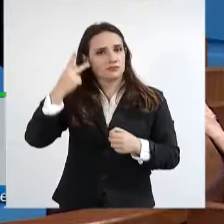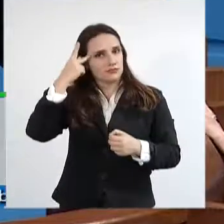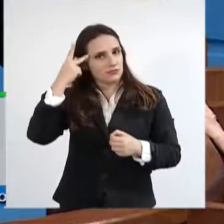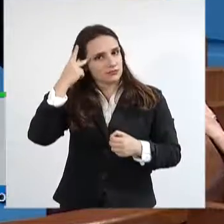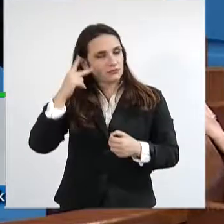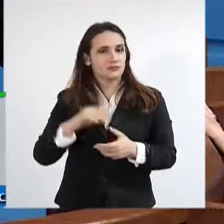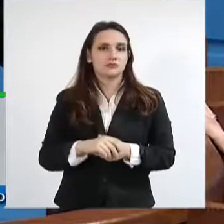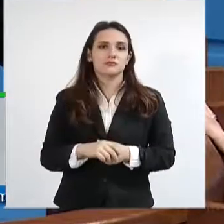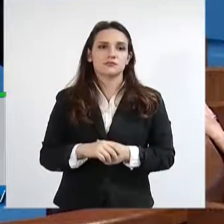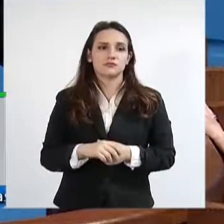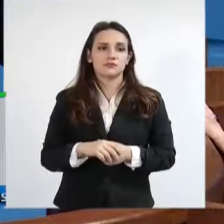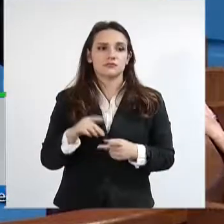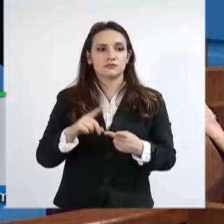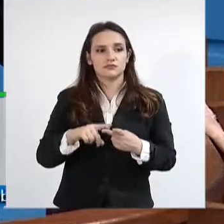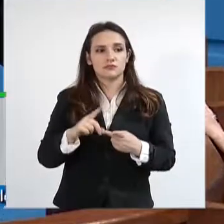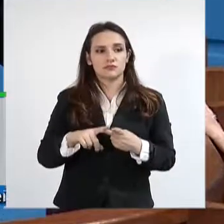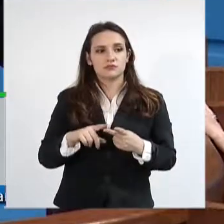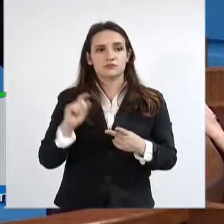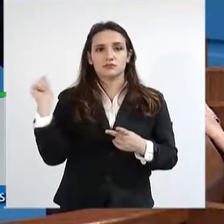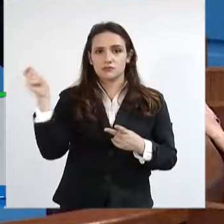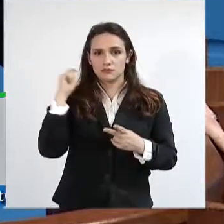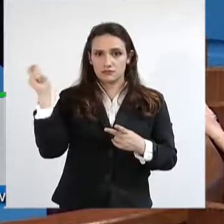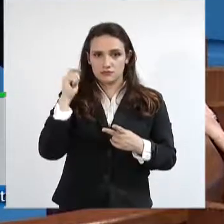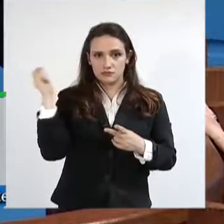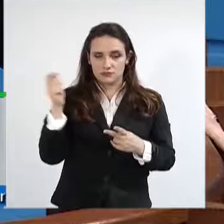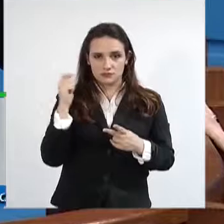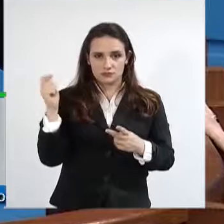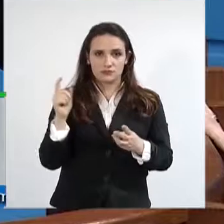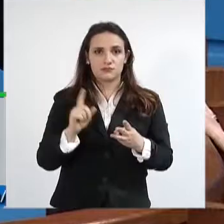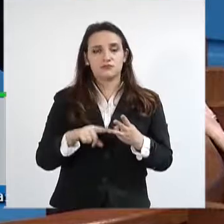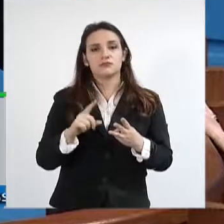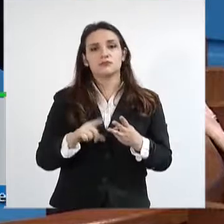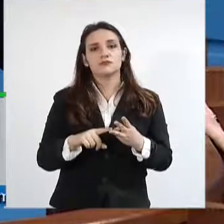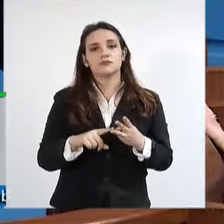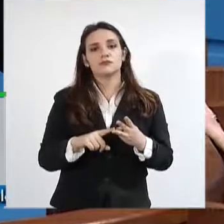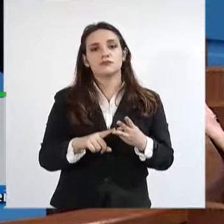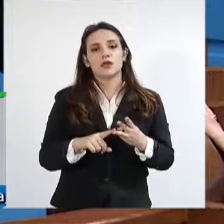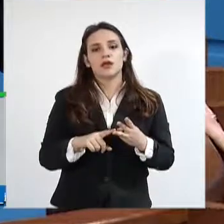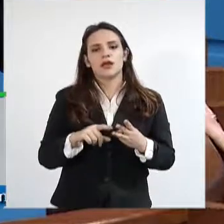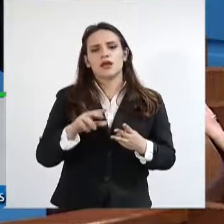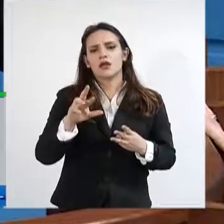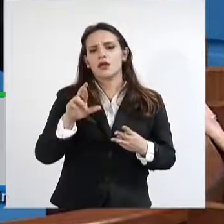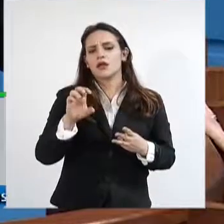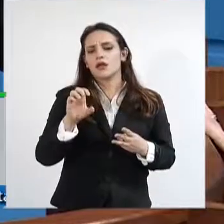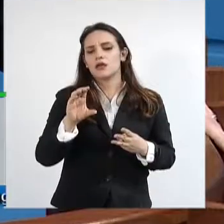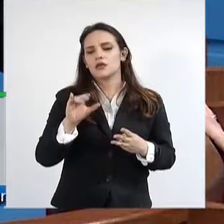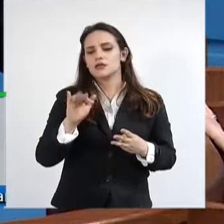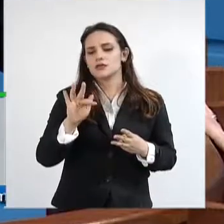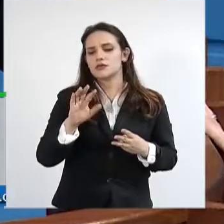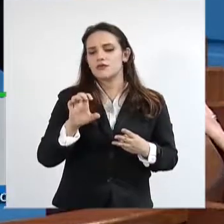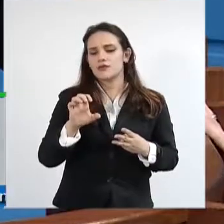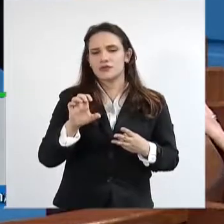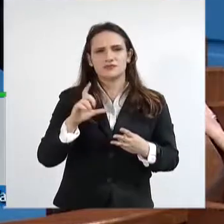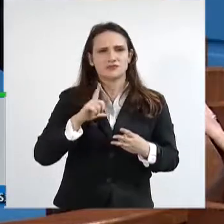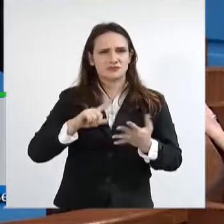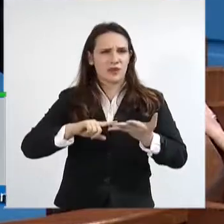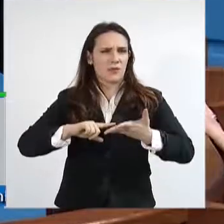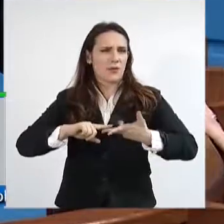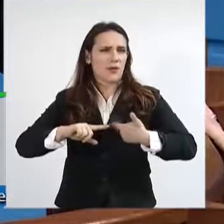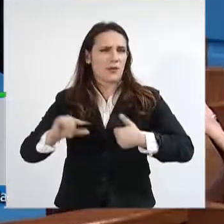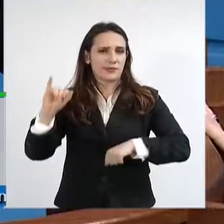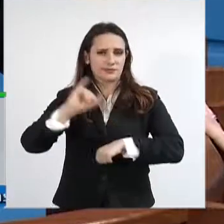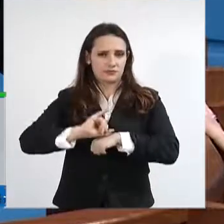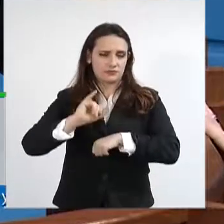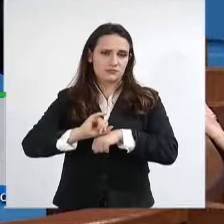Paulo, no Rio Grande do Sul, em Recife e outras capitais.